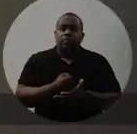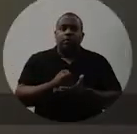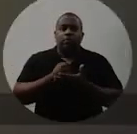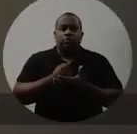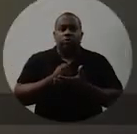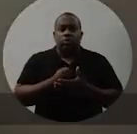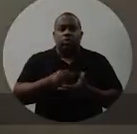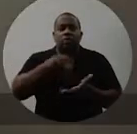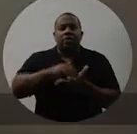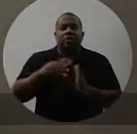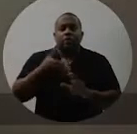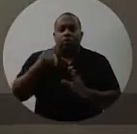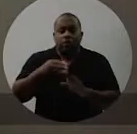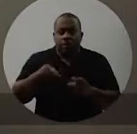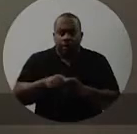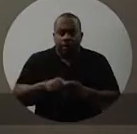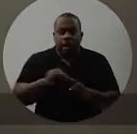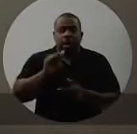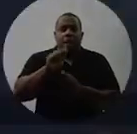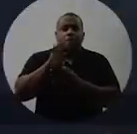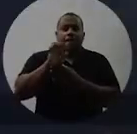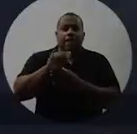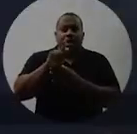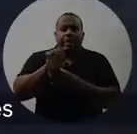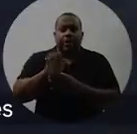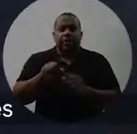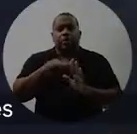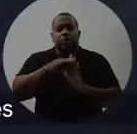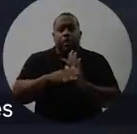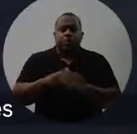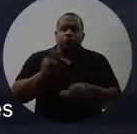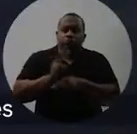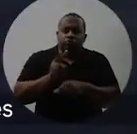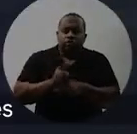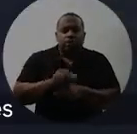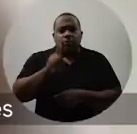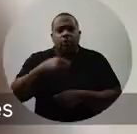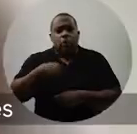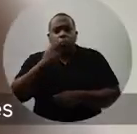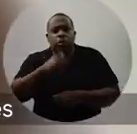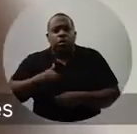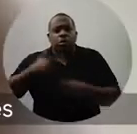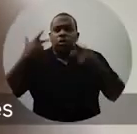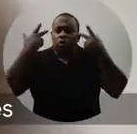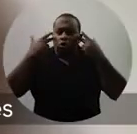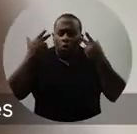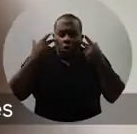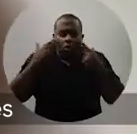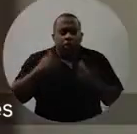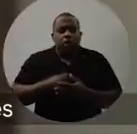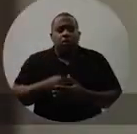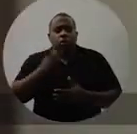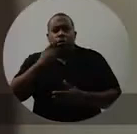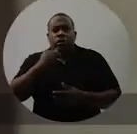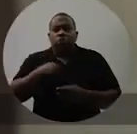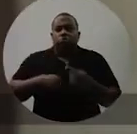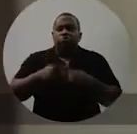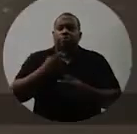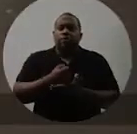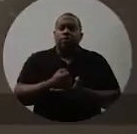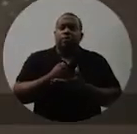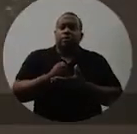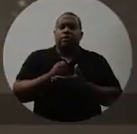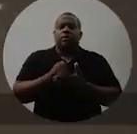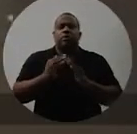o centro pop, o albergue e o cuidar. Falei, entreguei a carta, fui acolhido normalmente. Um período de 3 meses pra conseguir seu